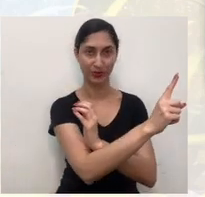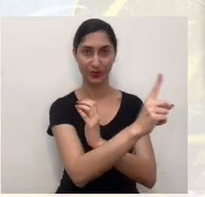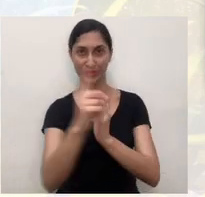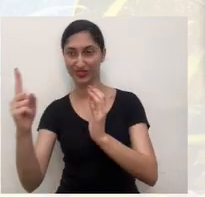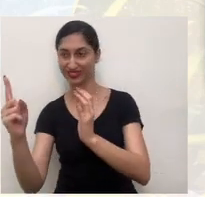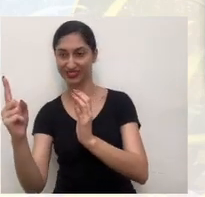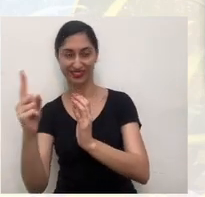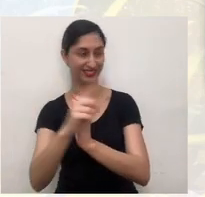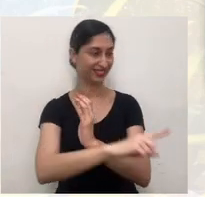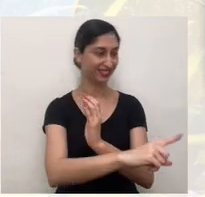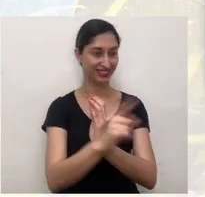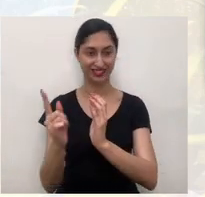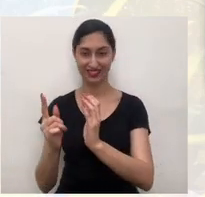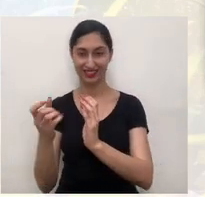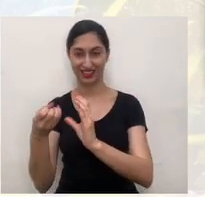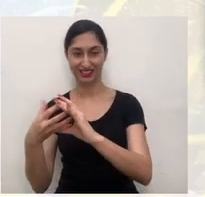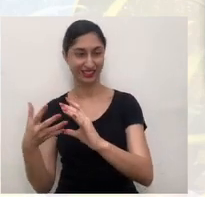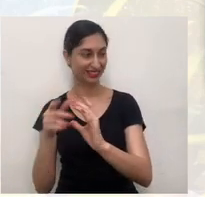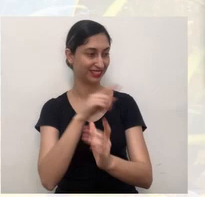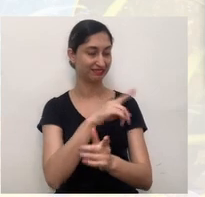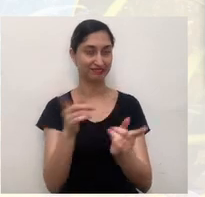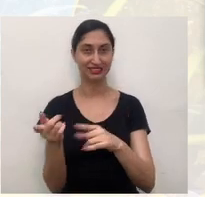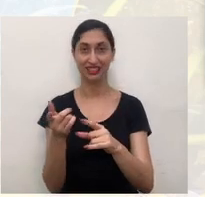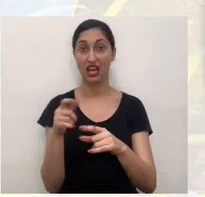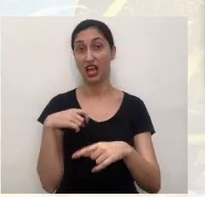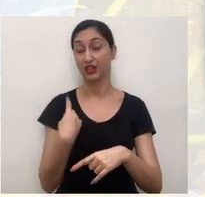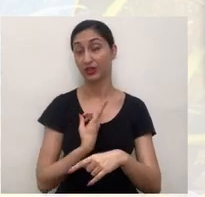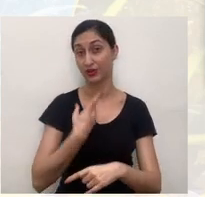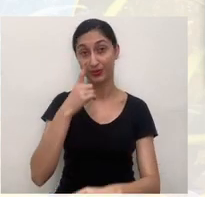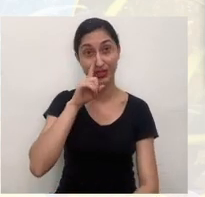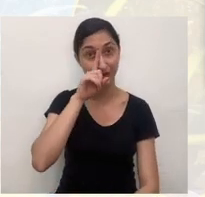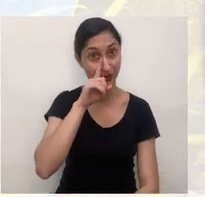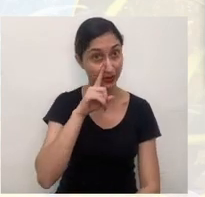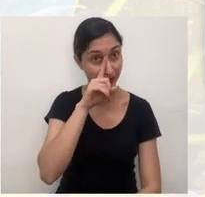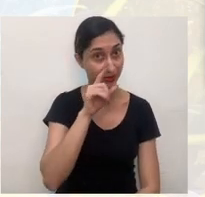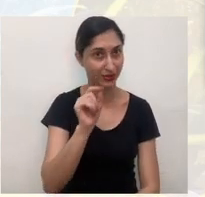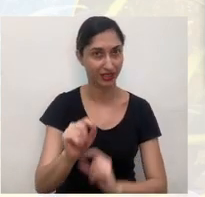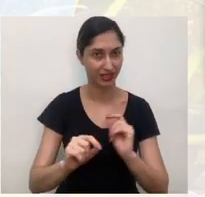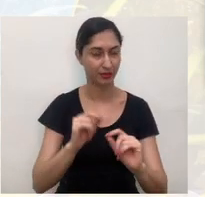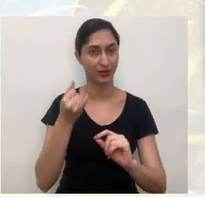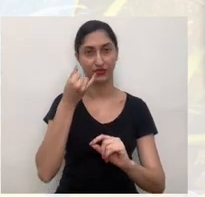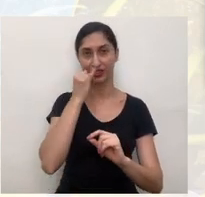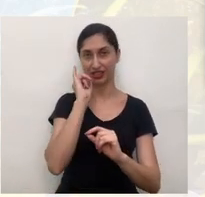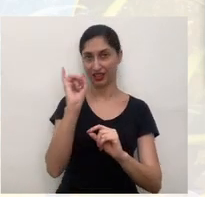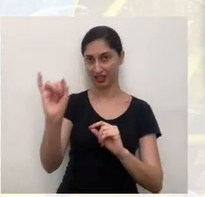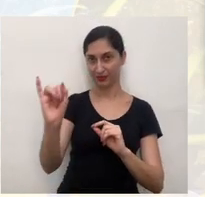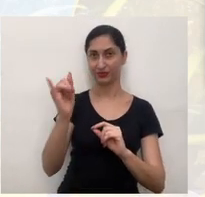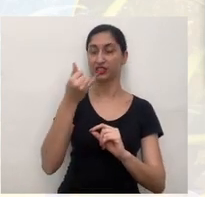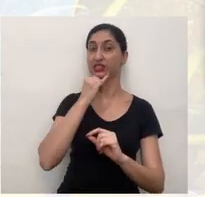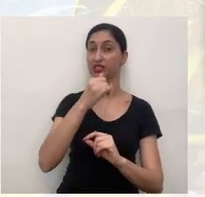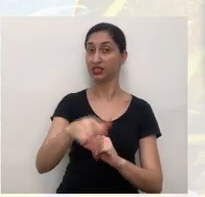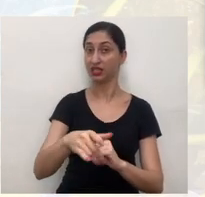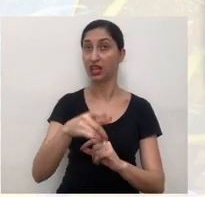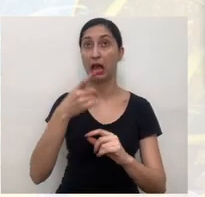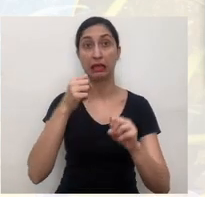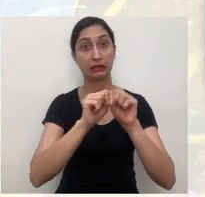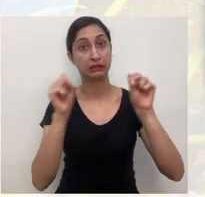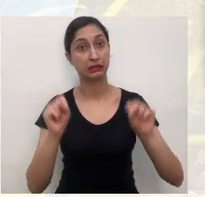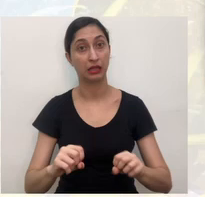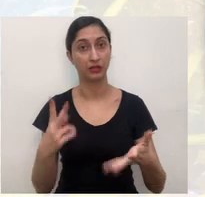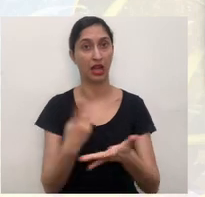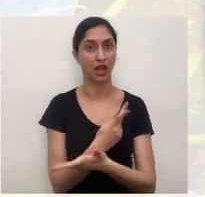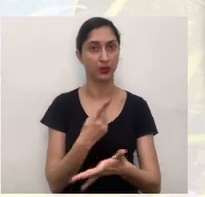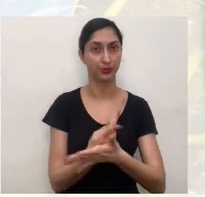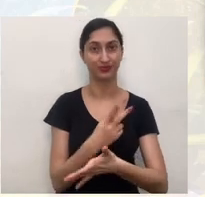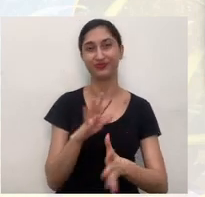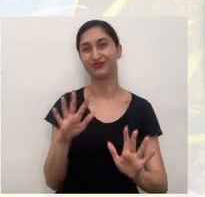aí reside o perigo, porque a gente vai querer, para não desmentir o sistema, querer